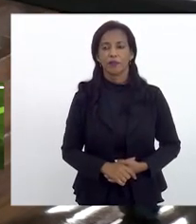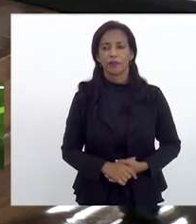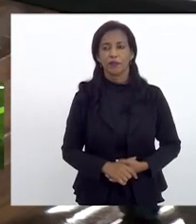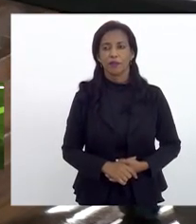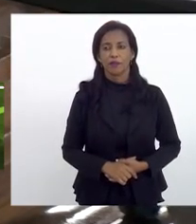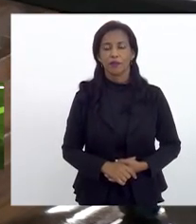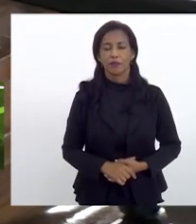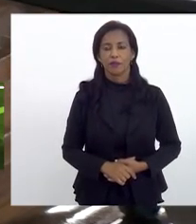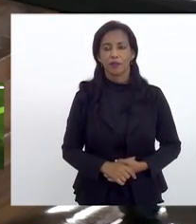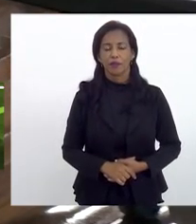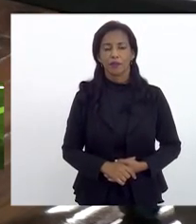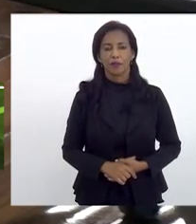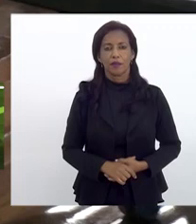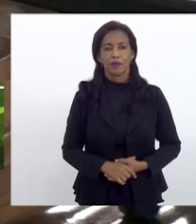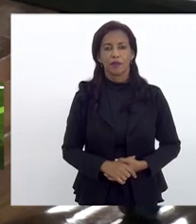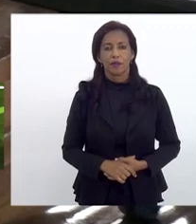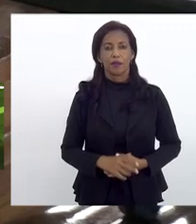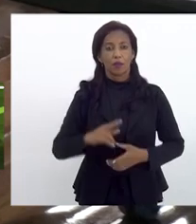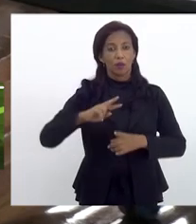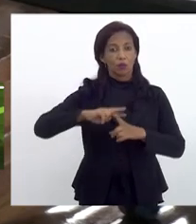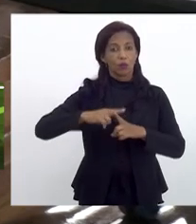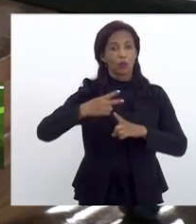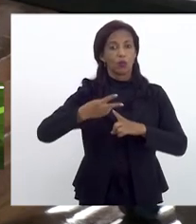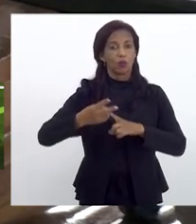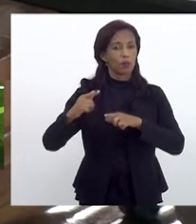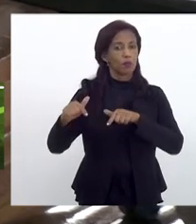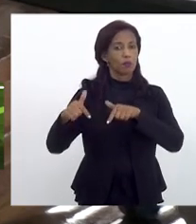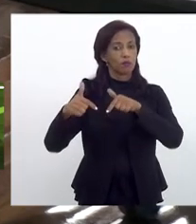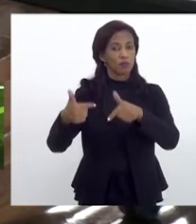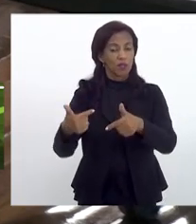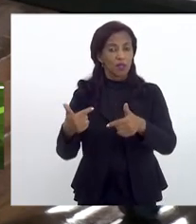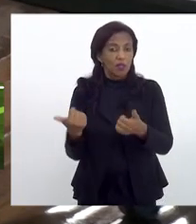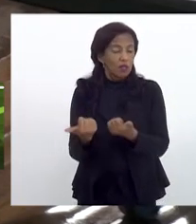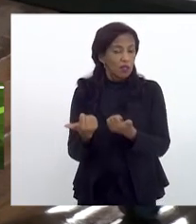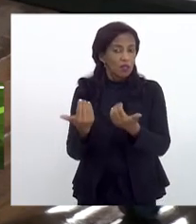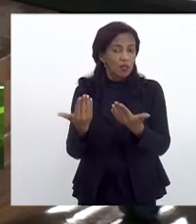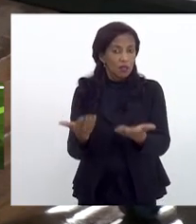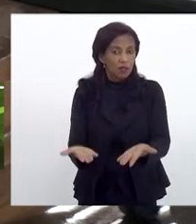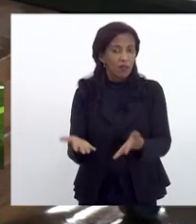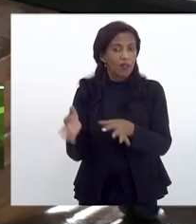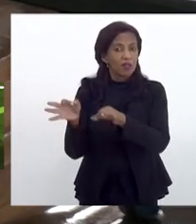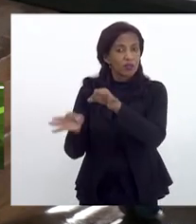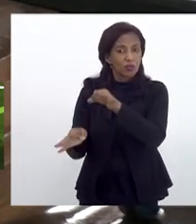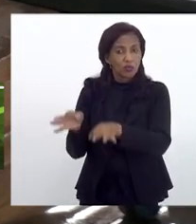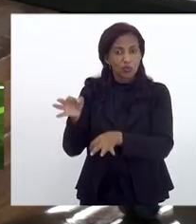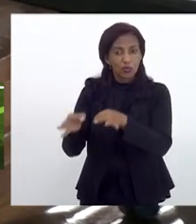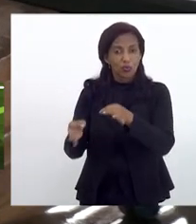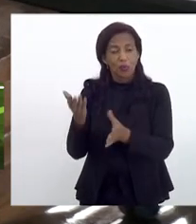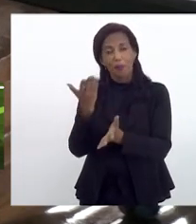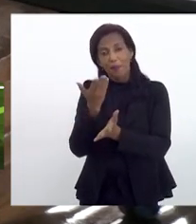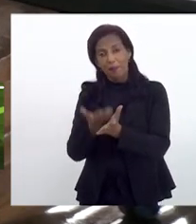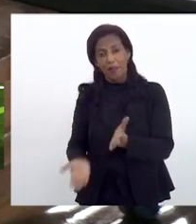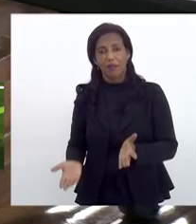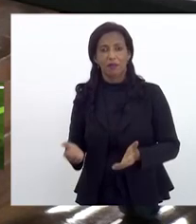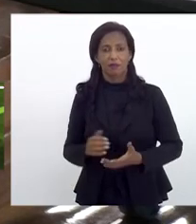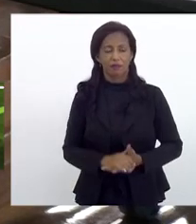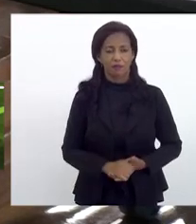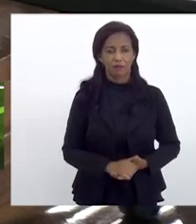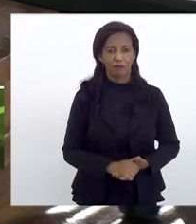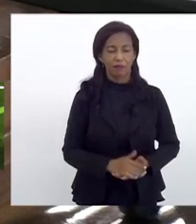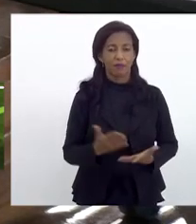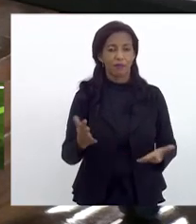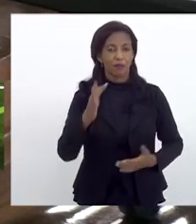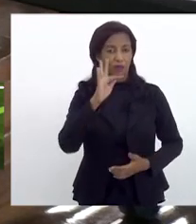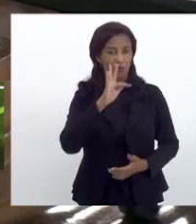Você está entendendo Presidente? Dupla execução Que vai gerar Na justiça Uma perda Disso Então Para o